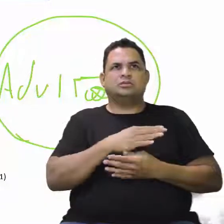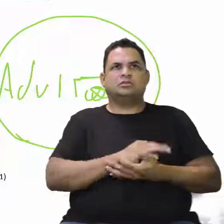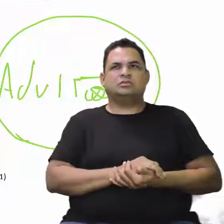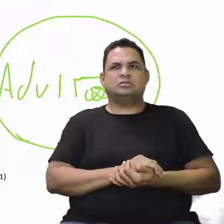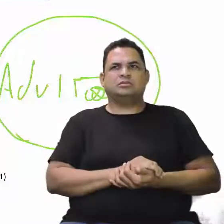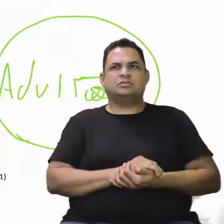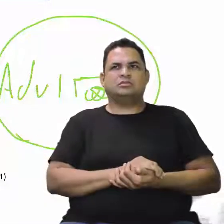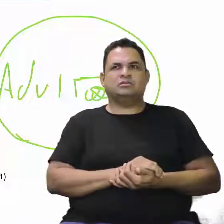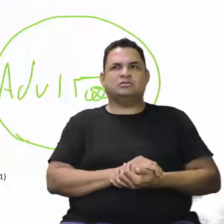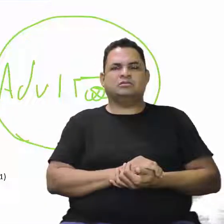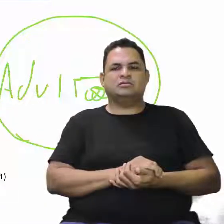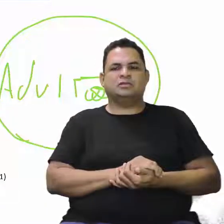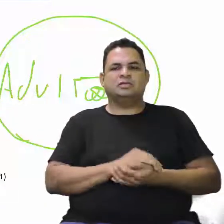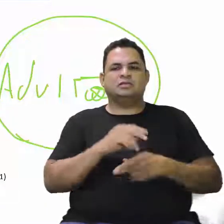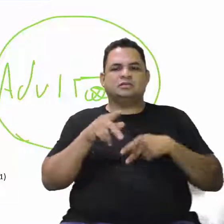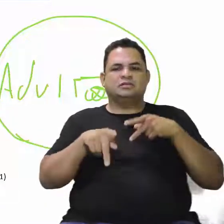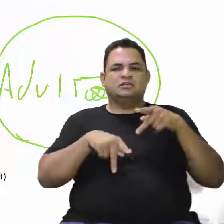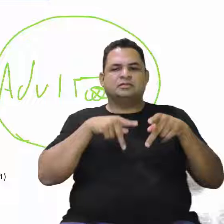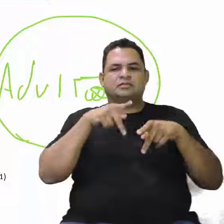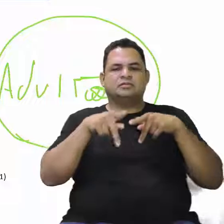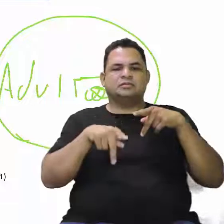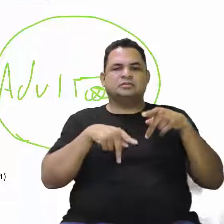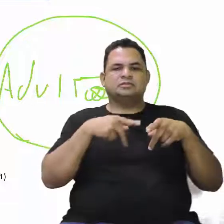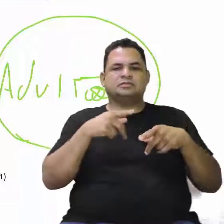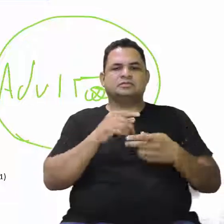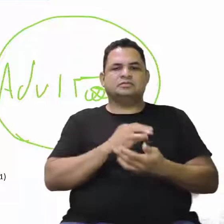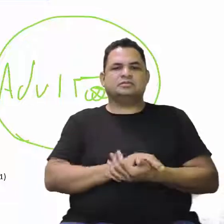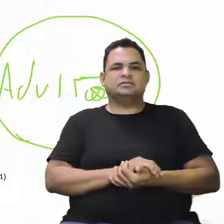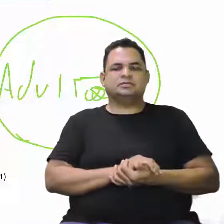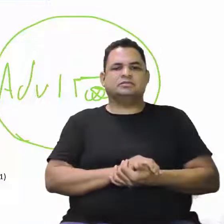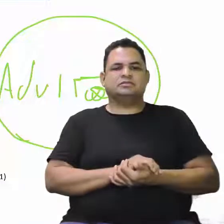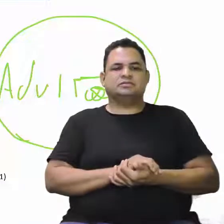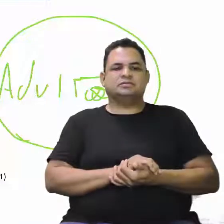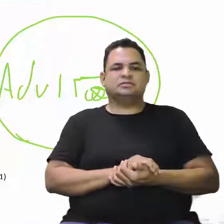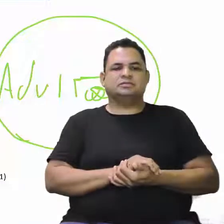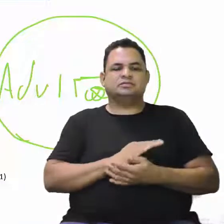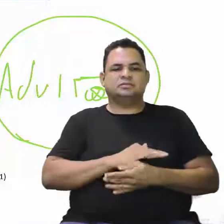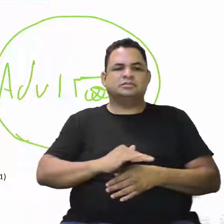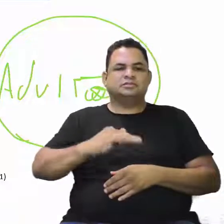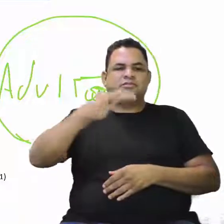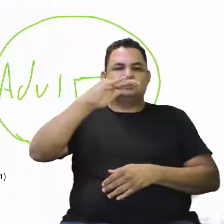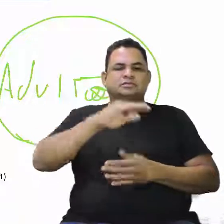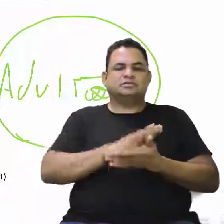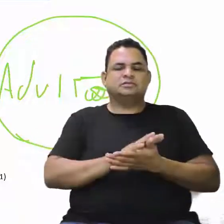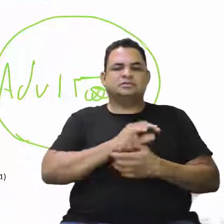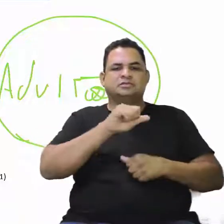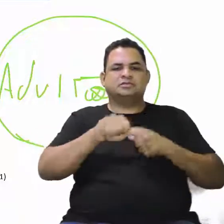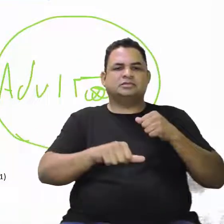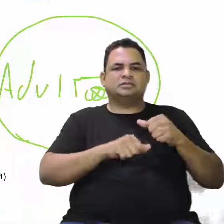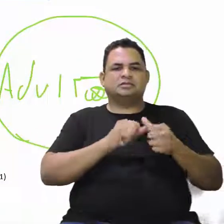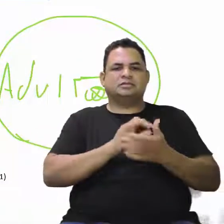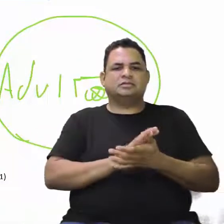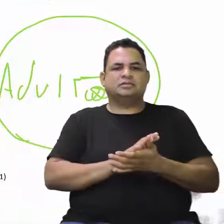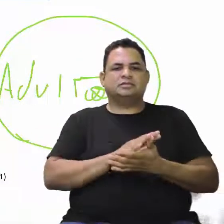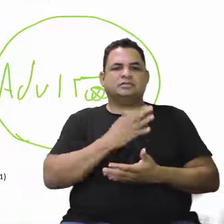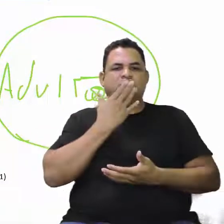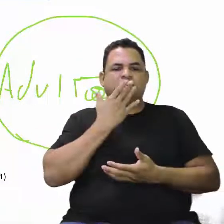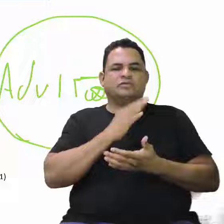etapa da população de adultos. Beleza? Vamos lá, vamos trocar a cor aqui para vocês para ficar